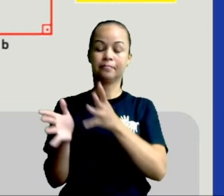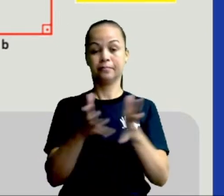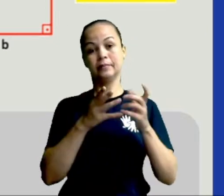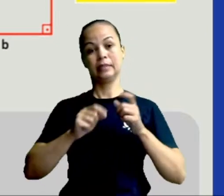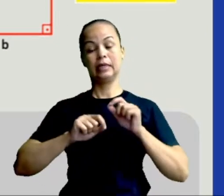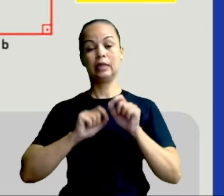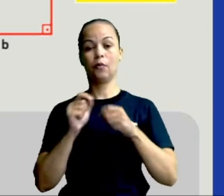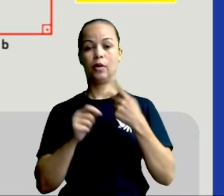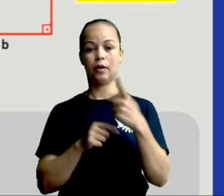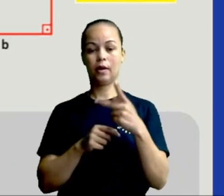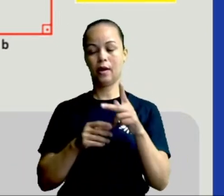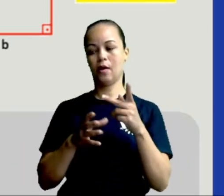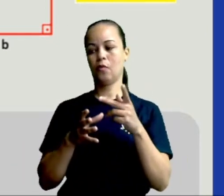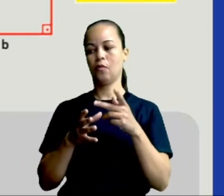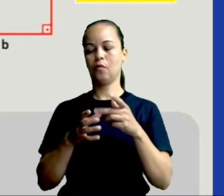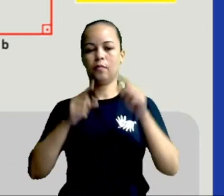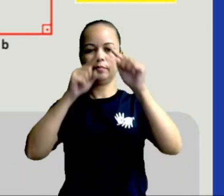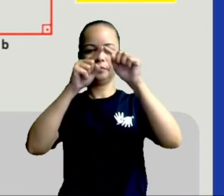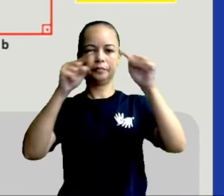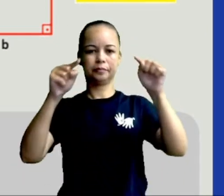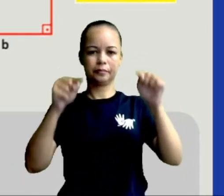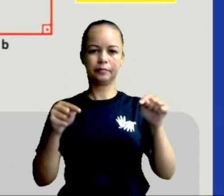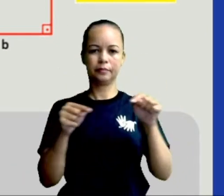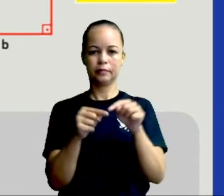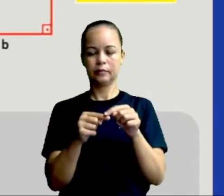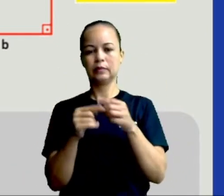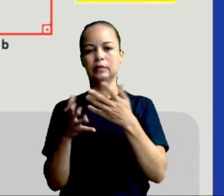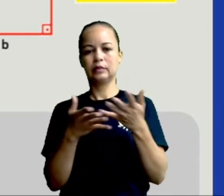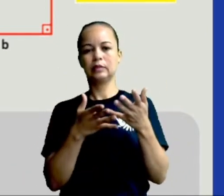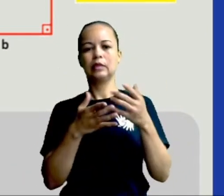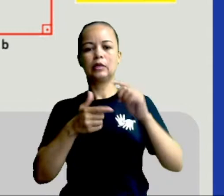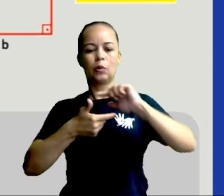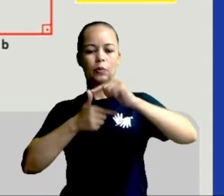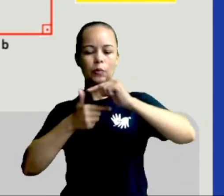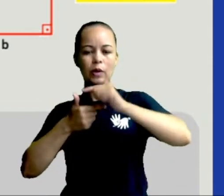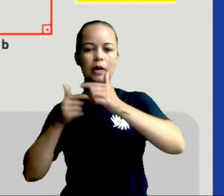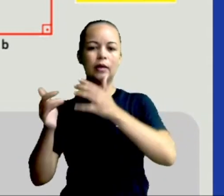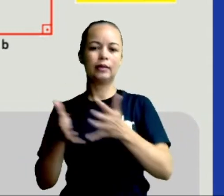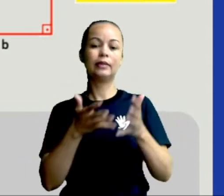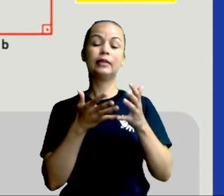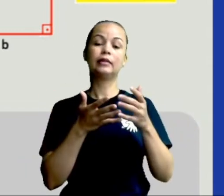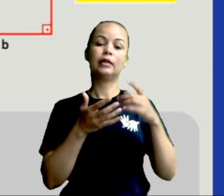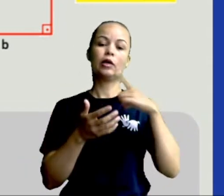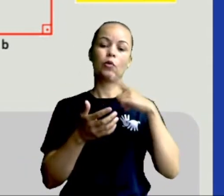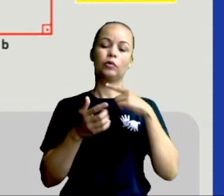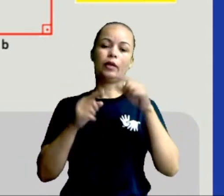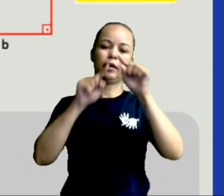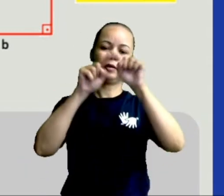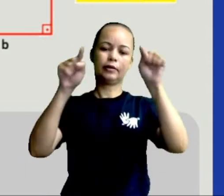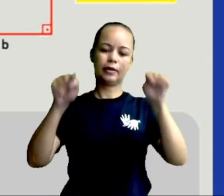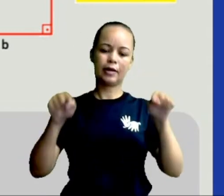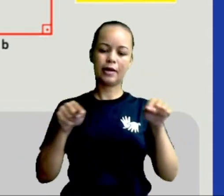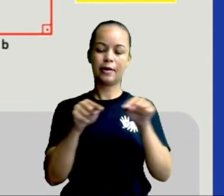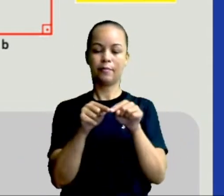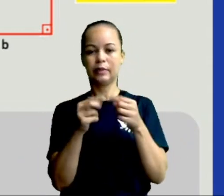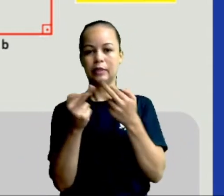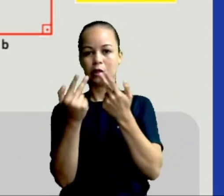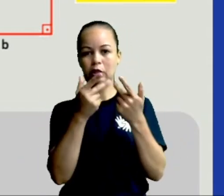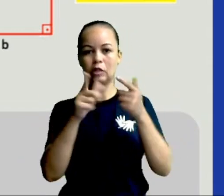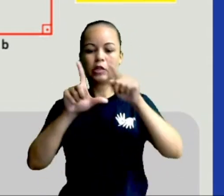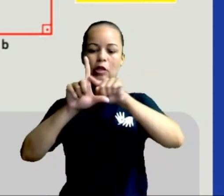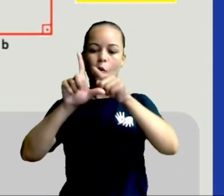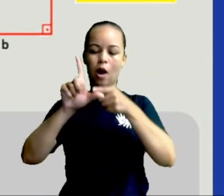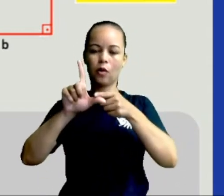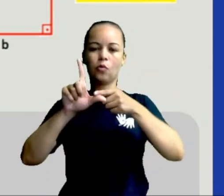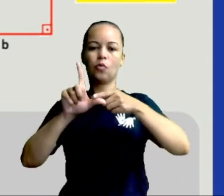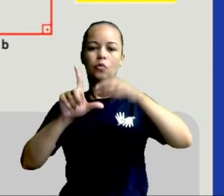polígono convexo, porque ele tem os ângulos internos e com a mesma medida, vejam aí, ó, todos 90 graus,